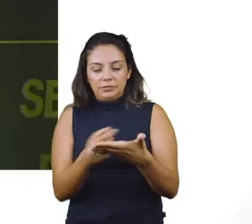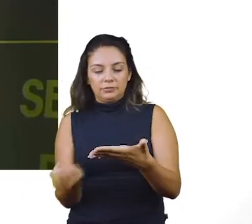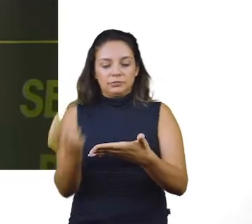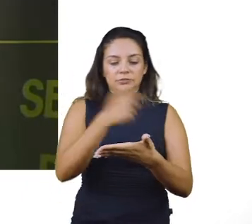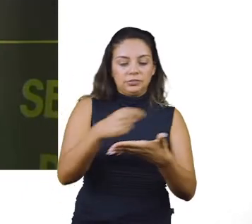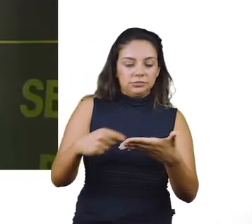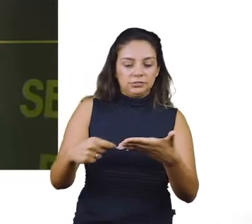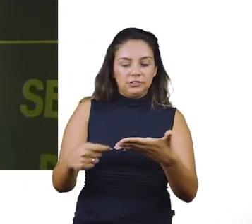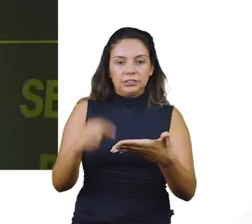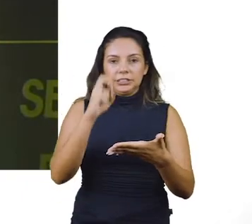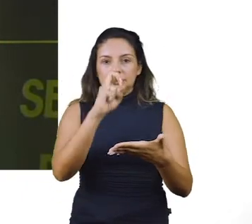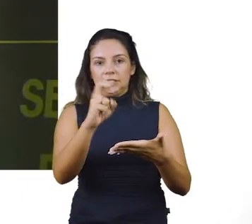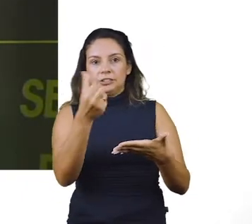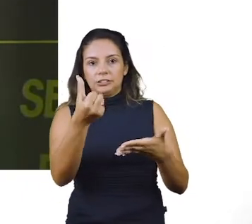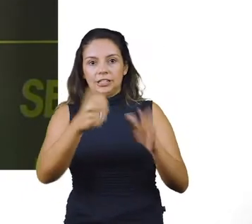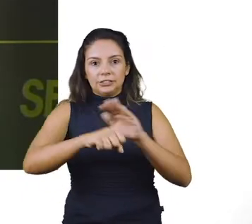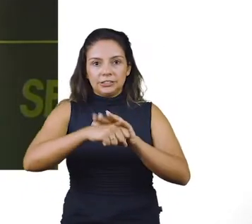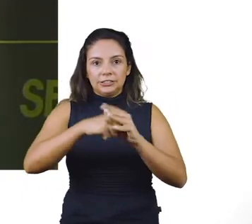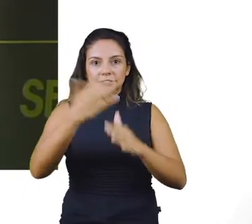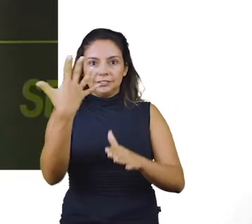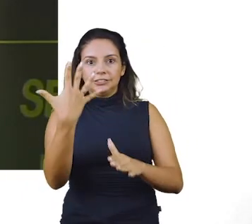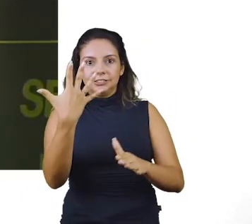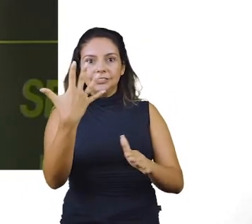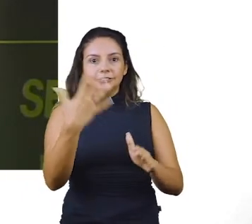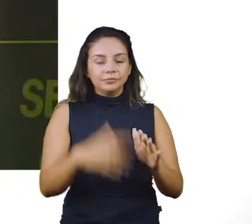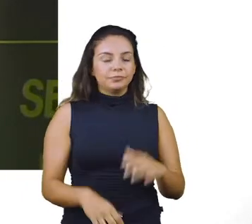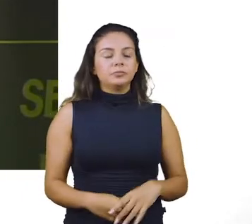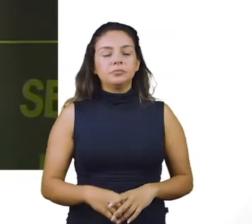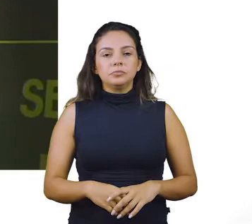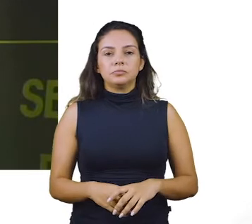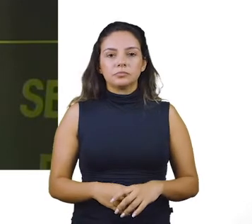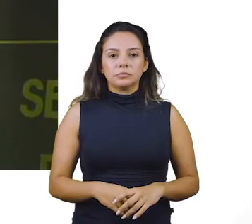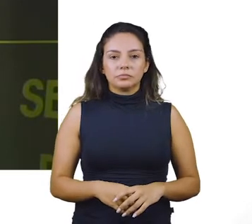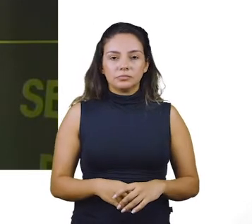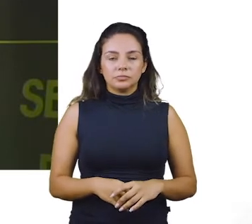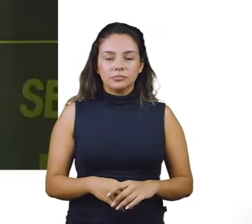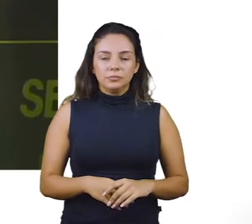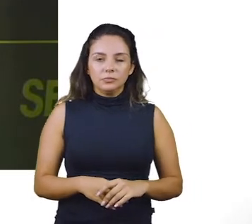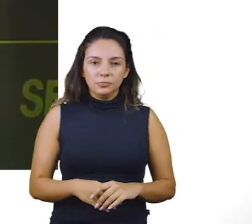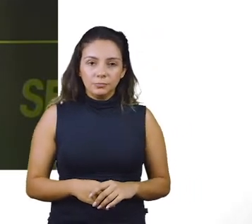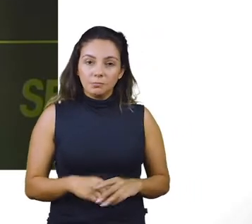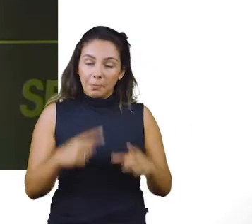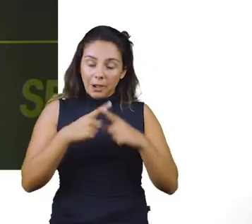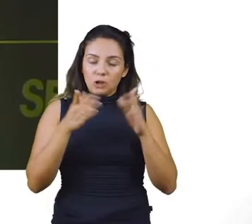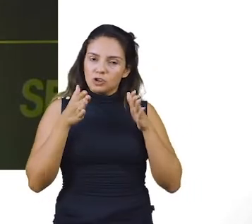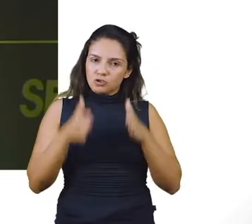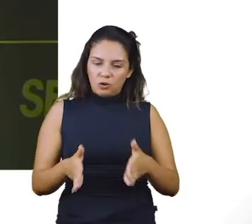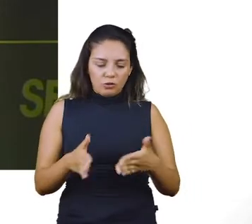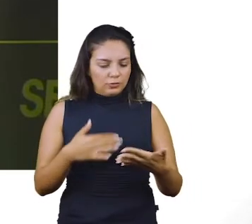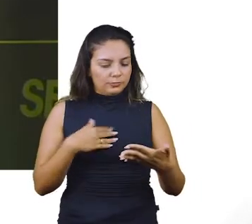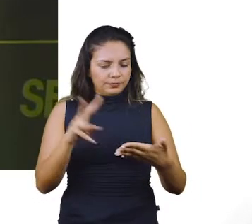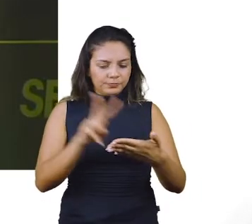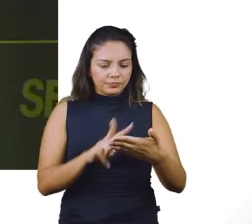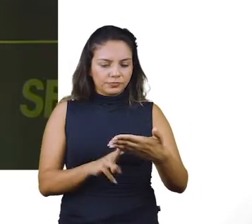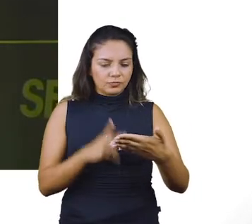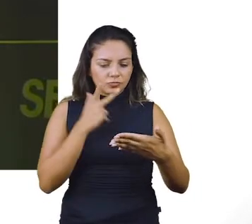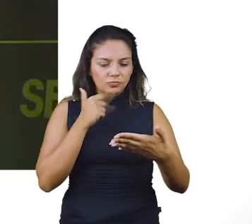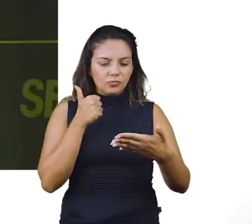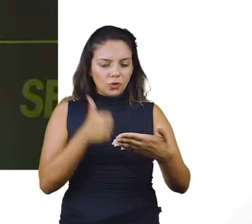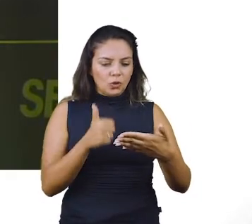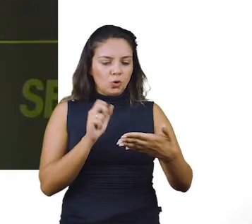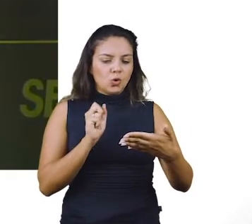vezes, mas chegou esse momento que o Graciliano Ramos ensinou, que eu falei, não, aqui